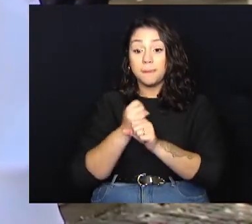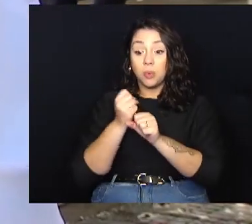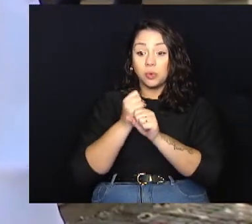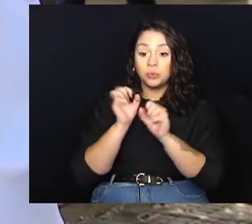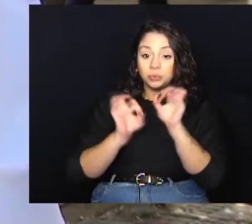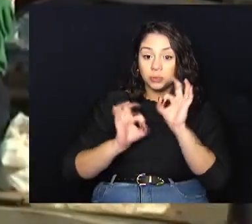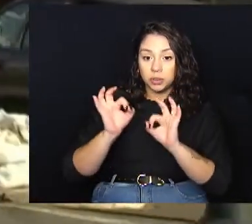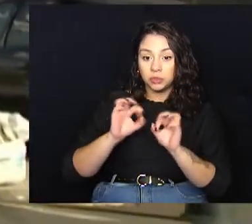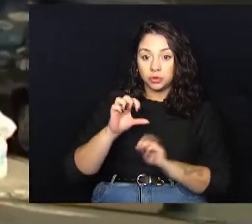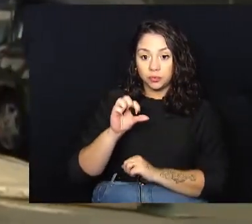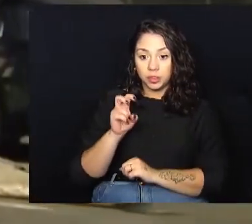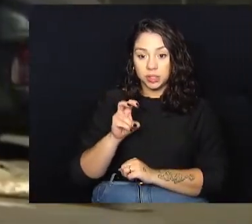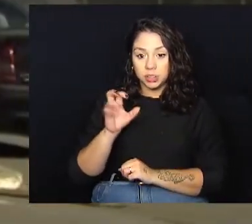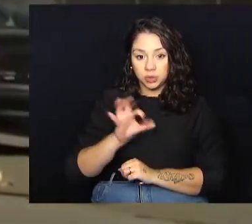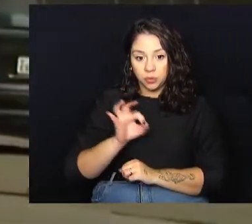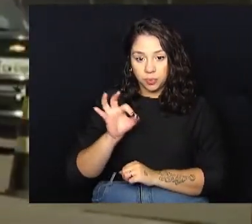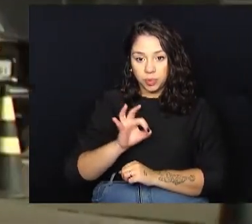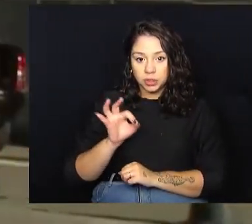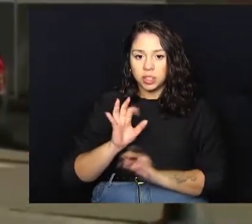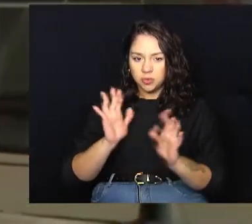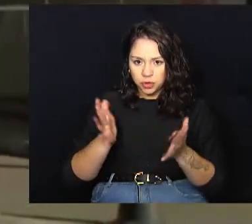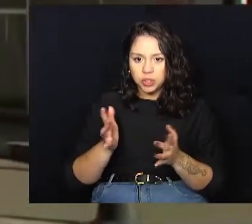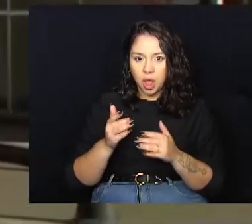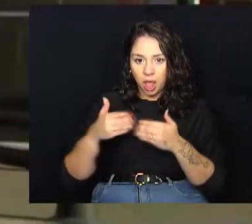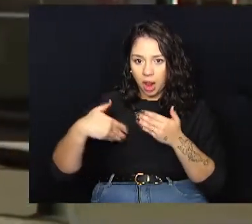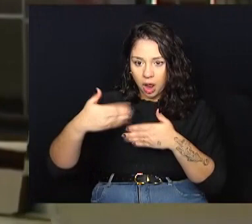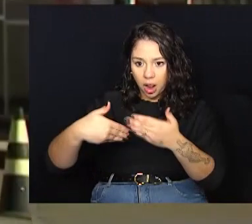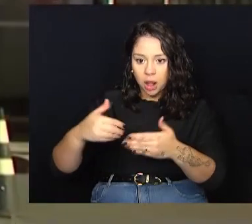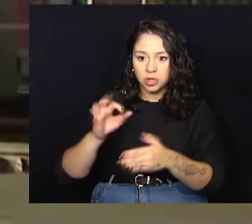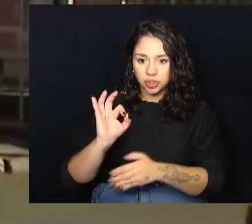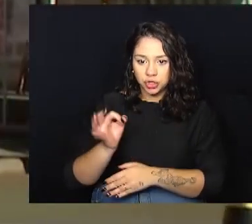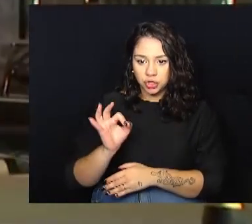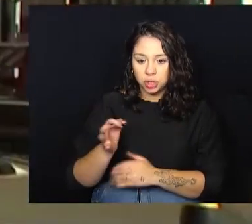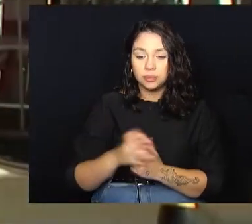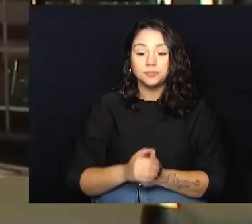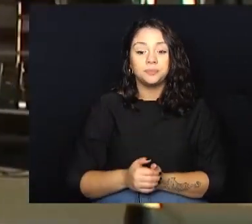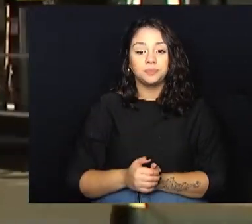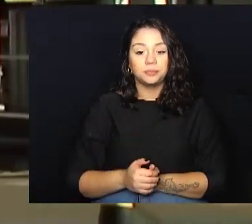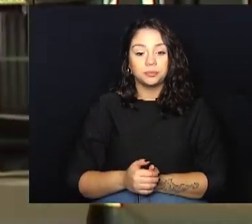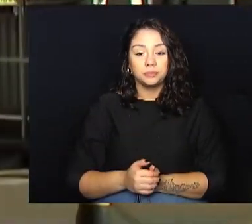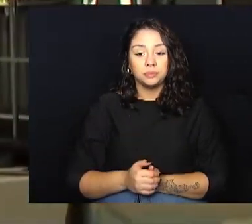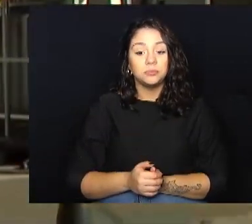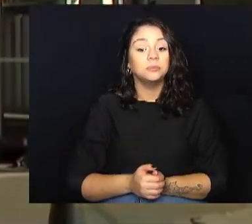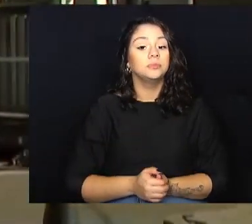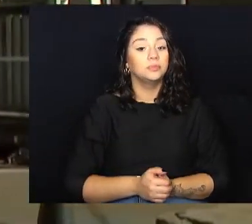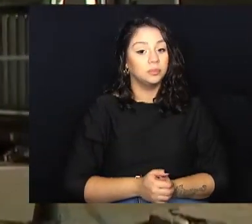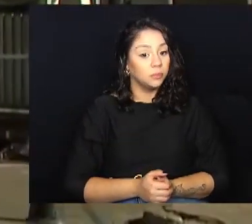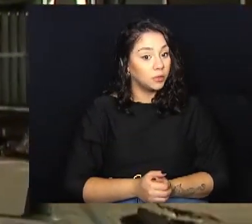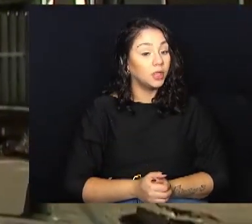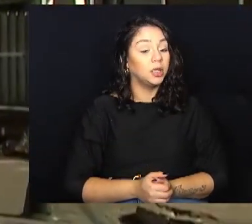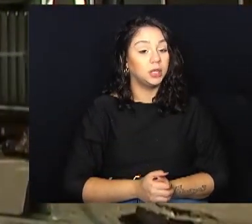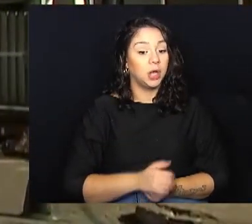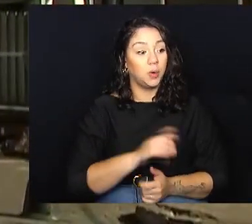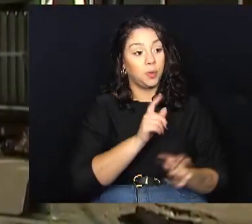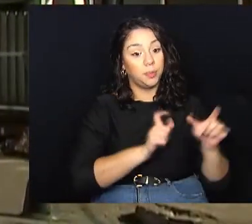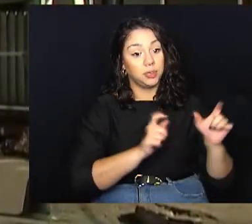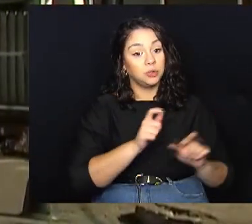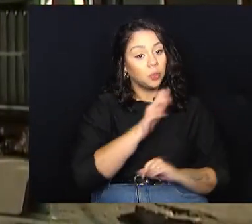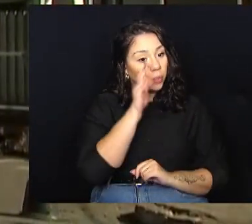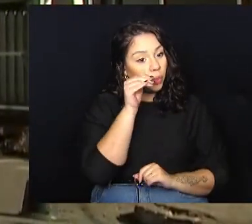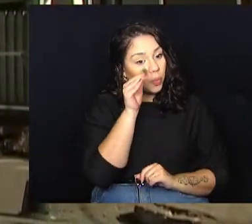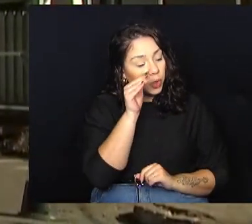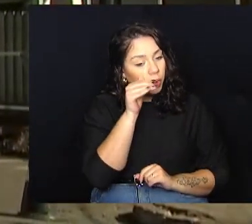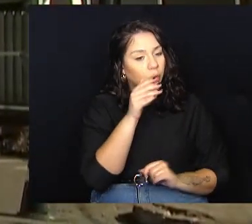95% mais ou menos já já bem adiantado né Adriana eu acho que a curiosidade do público em conhecer o espaço